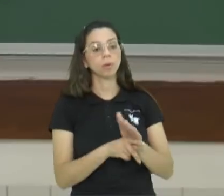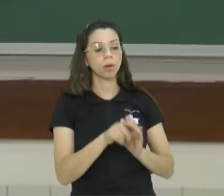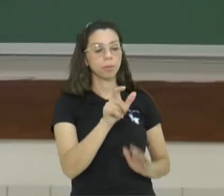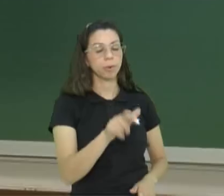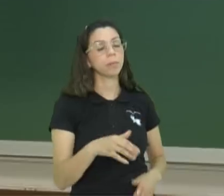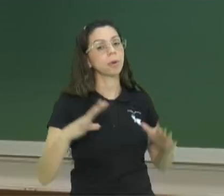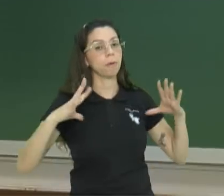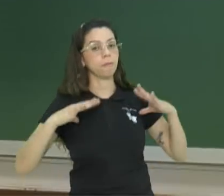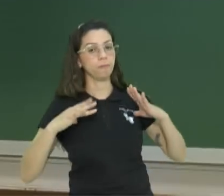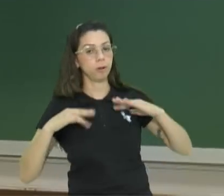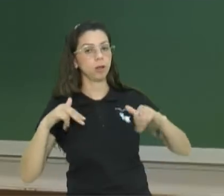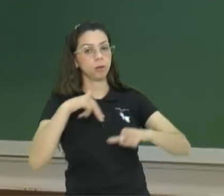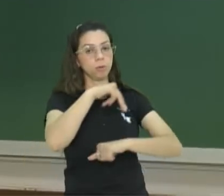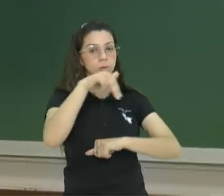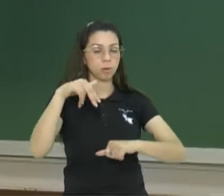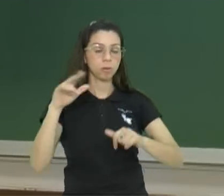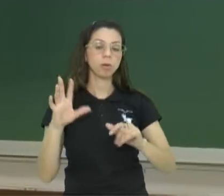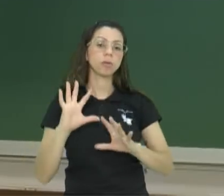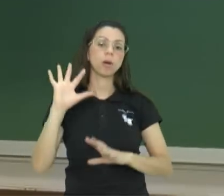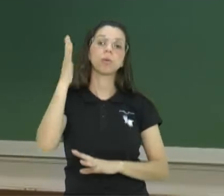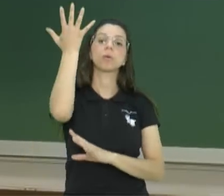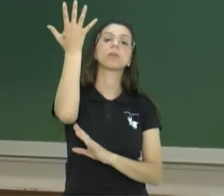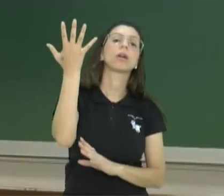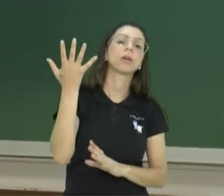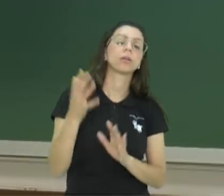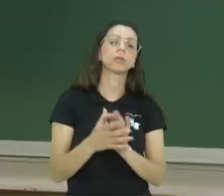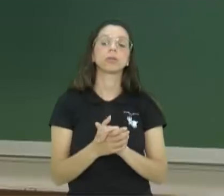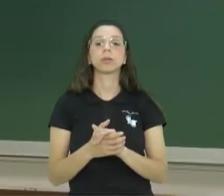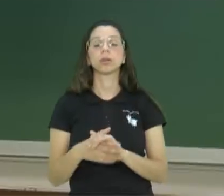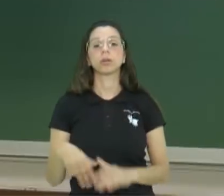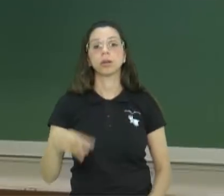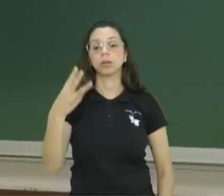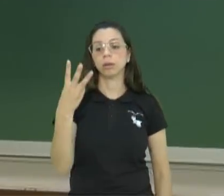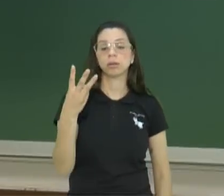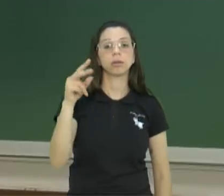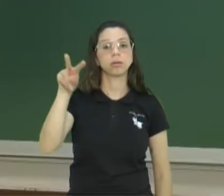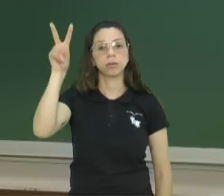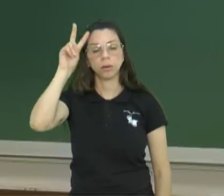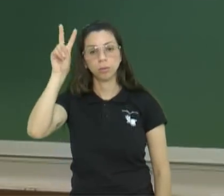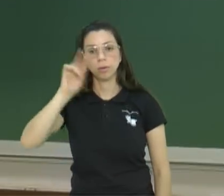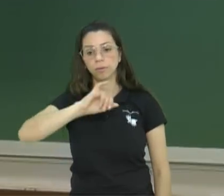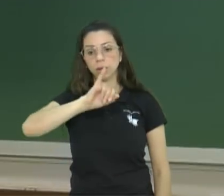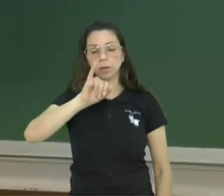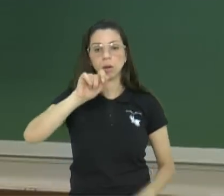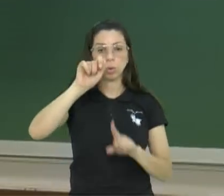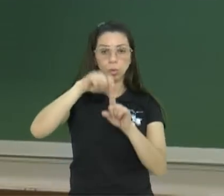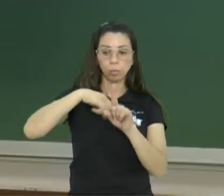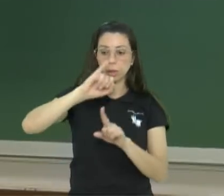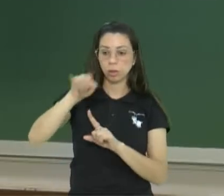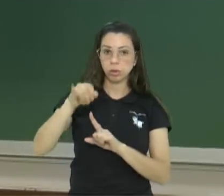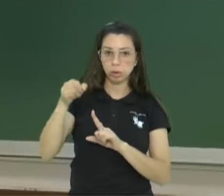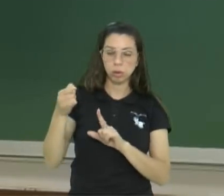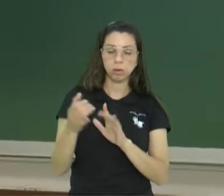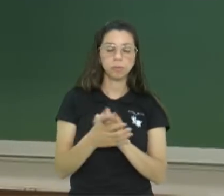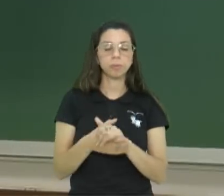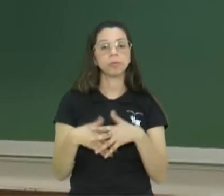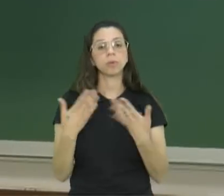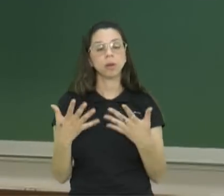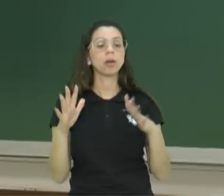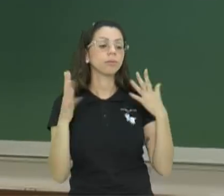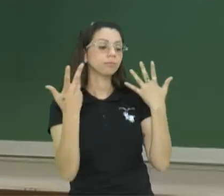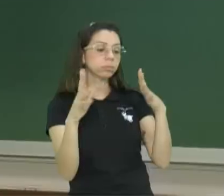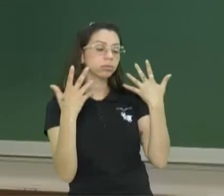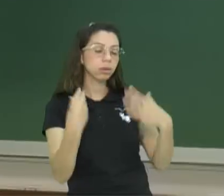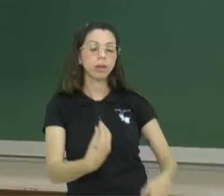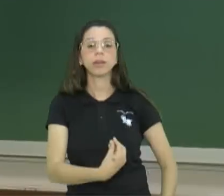um feriado nacional que acontece na terceira segunda-feira de janeiro. É celebrado a vida e